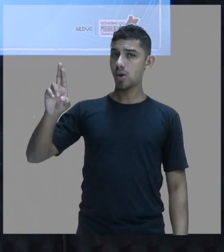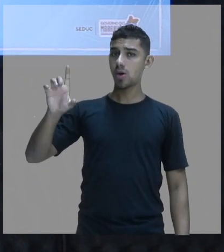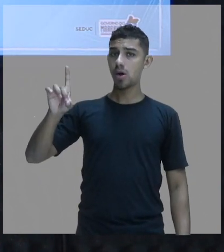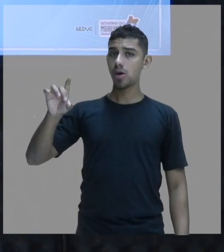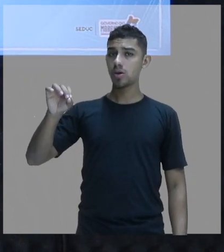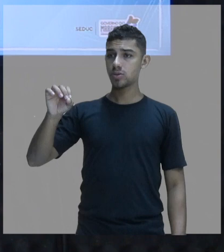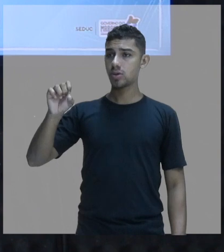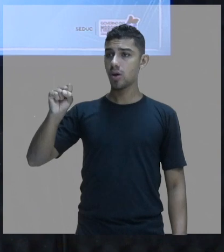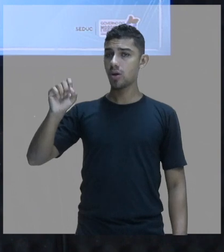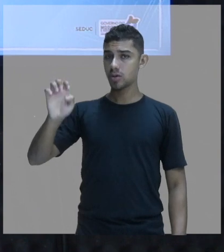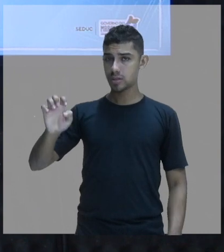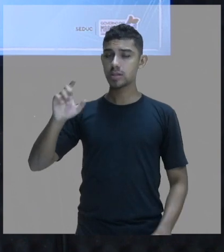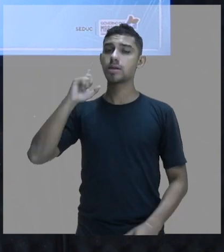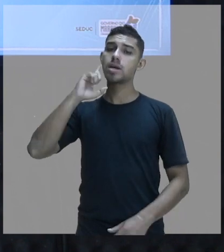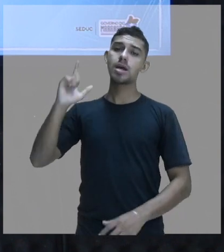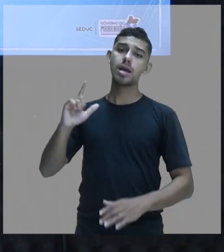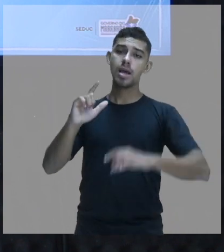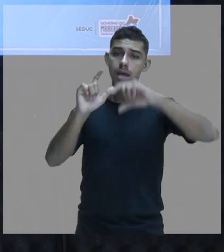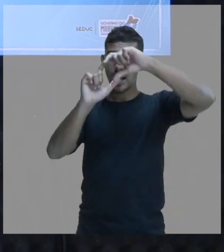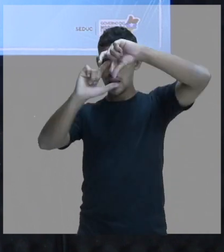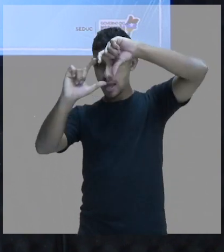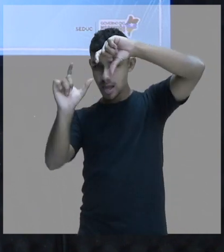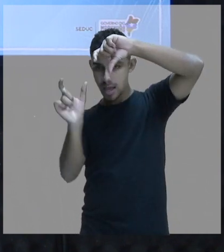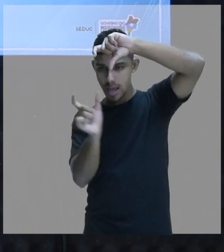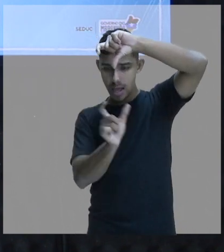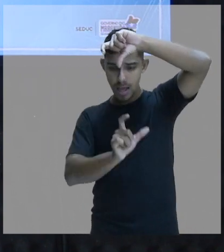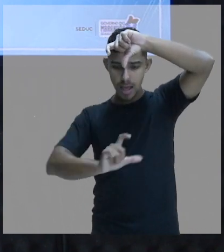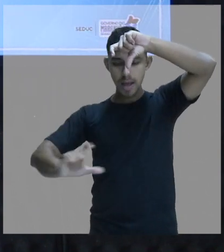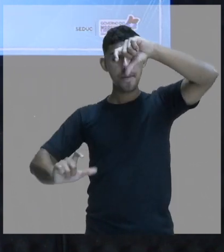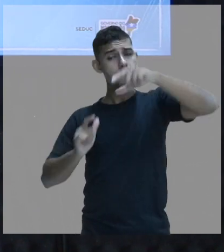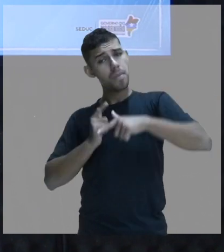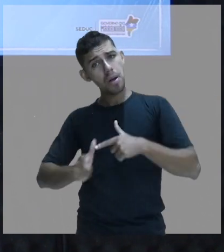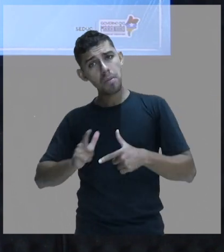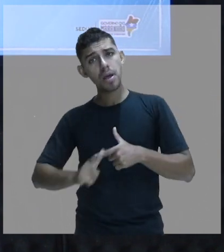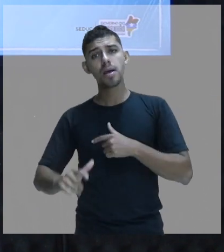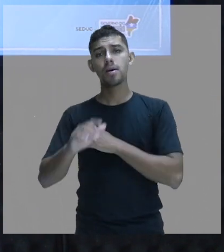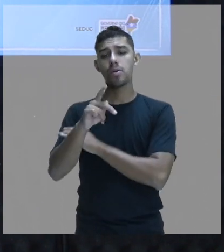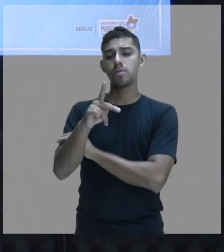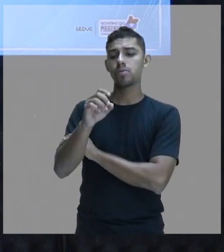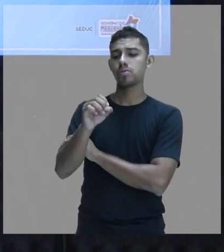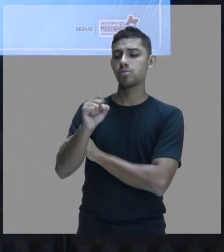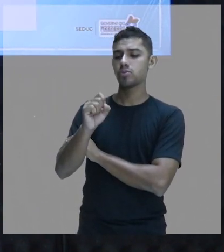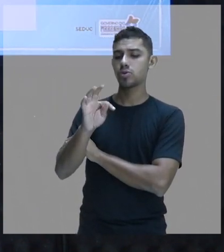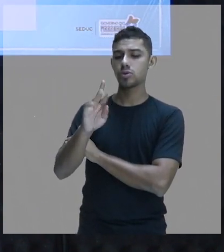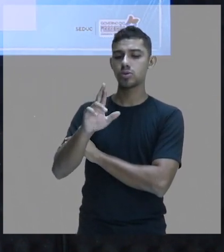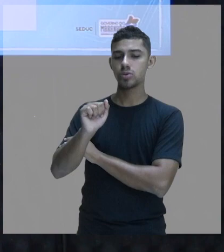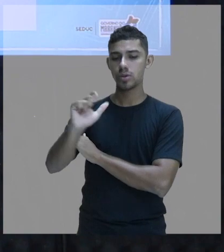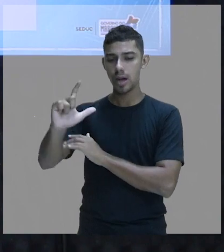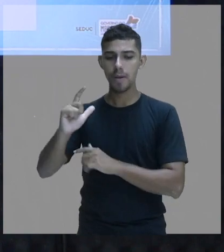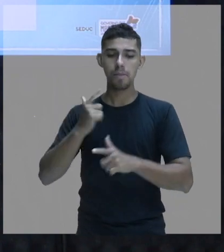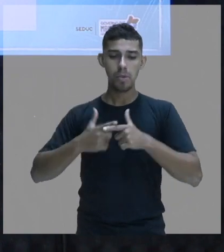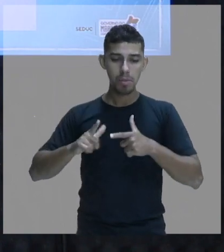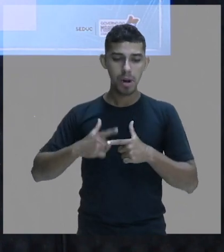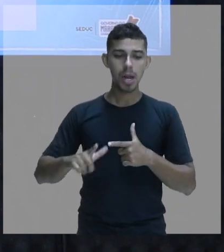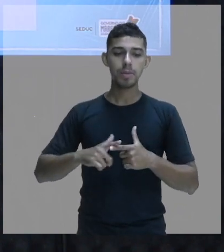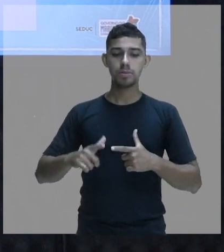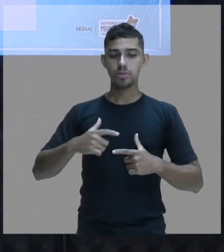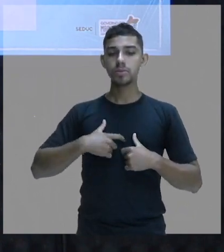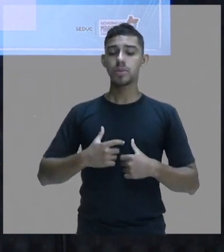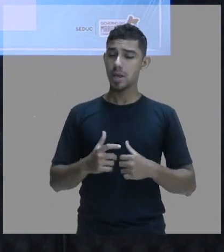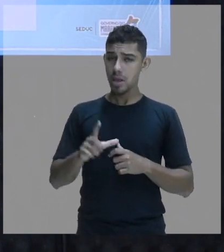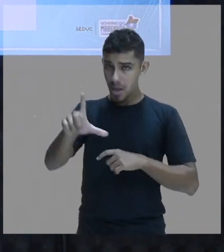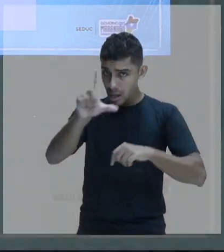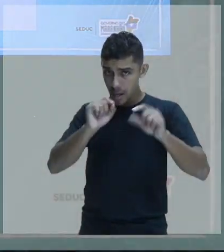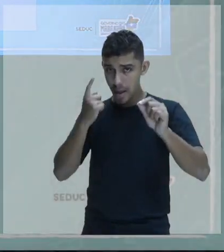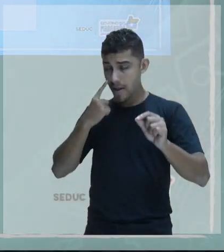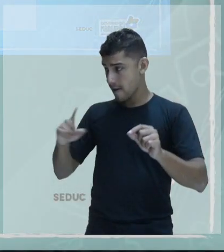curvaturas acentuadas, aí é que eu vou ter um problema postural, um problema de coluna, tá certo? Eu selecionei aqui para vocês nesses